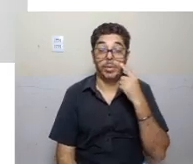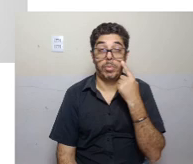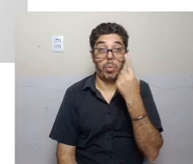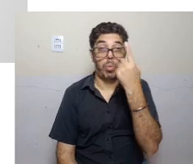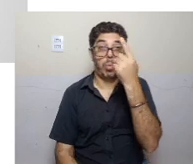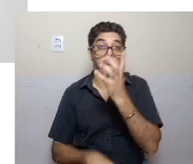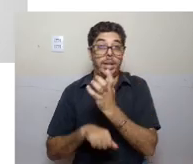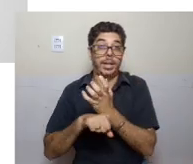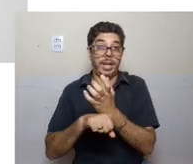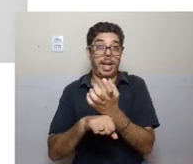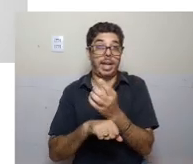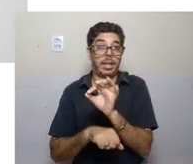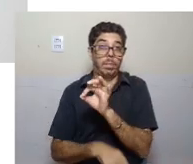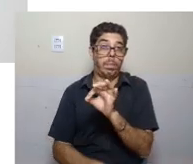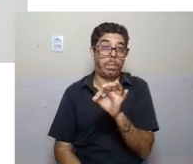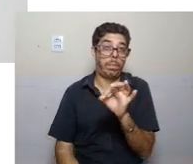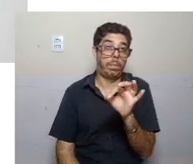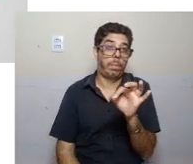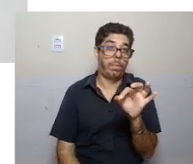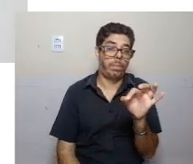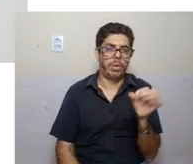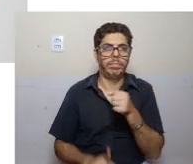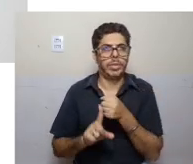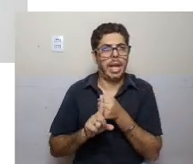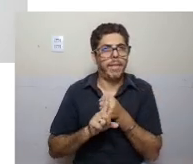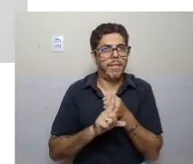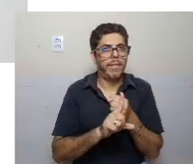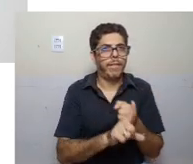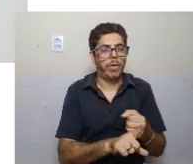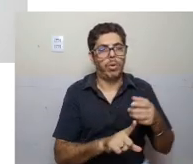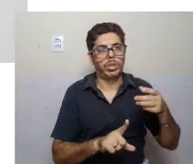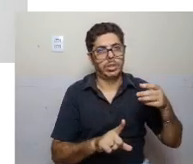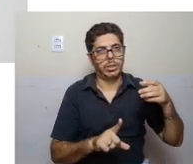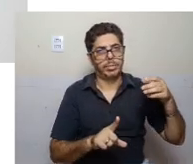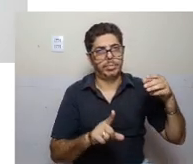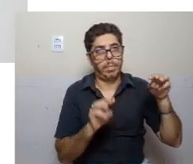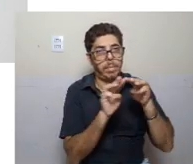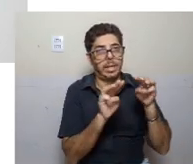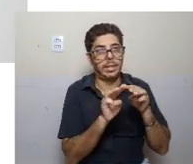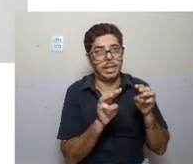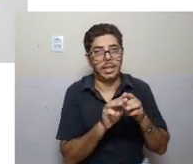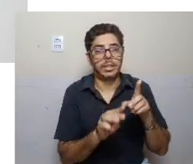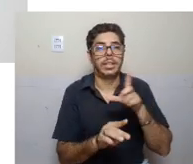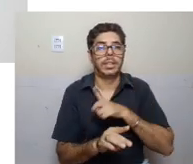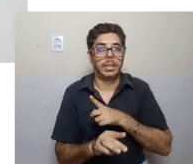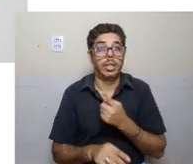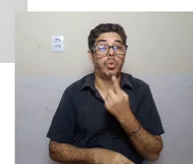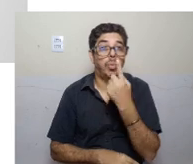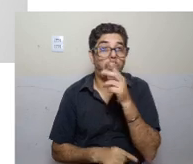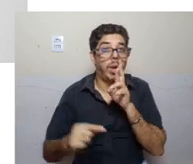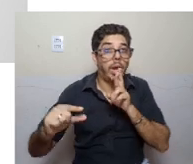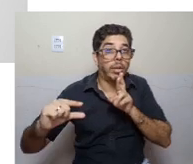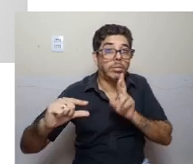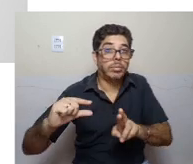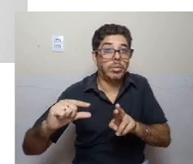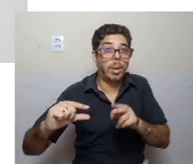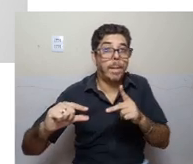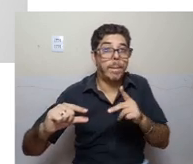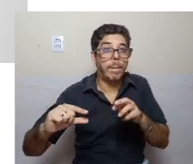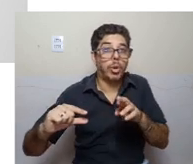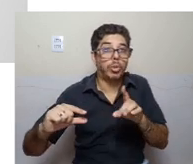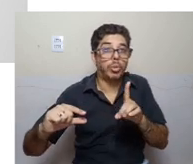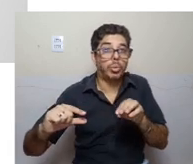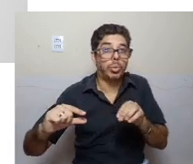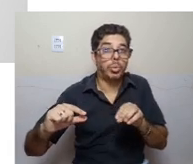carga viajando em um campo magnético, a força magnética em um fio condutor de corrente é governada por um produto vetorial. Isso